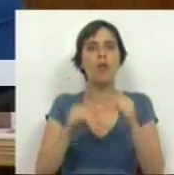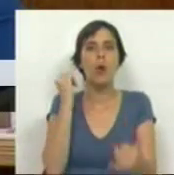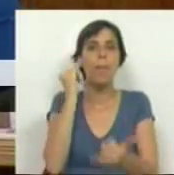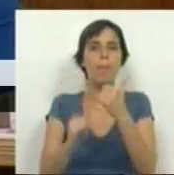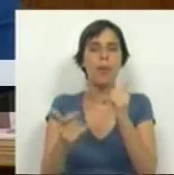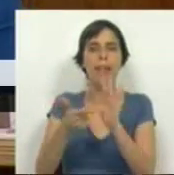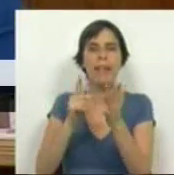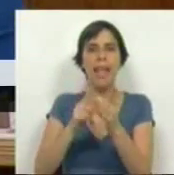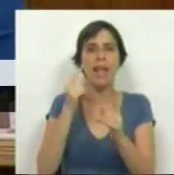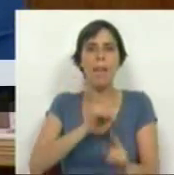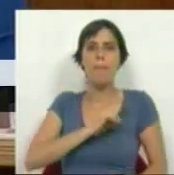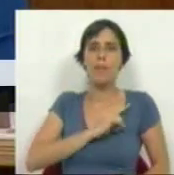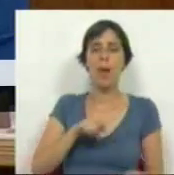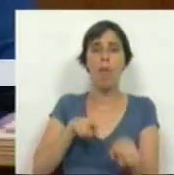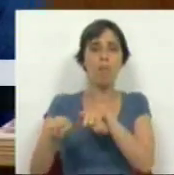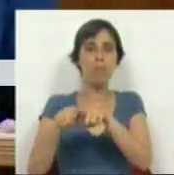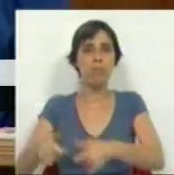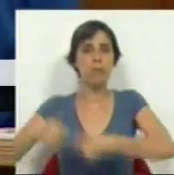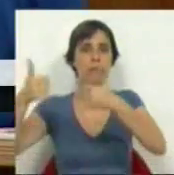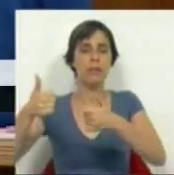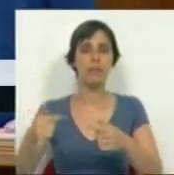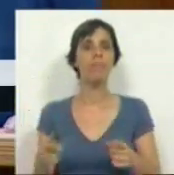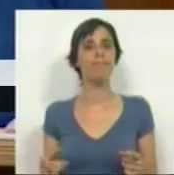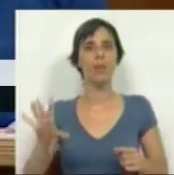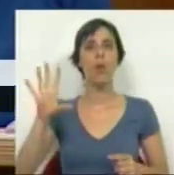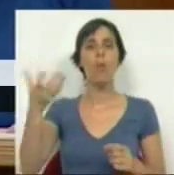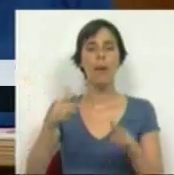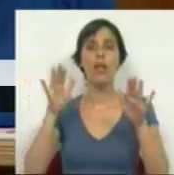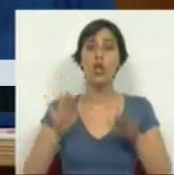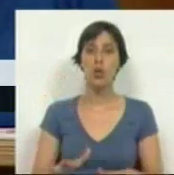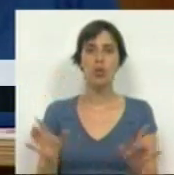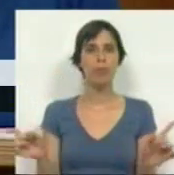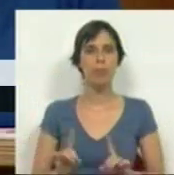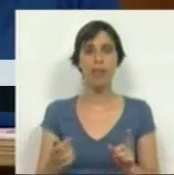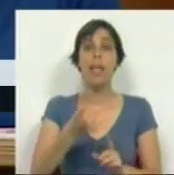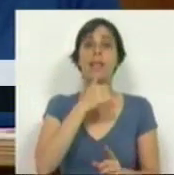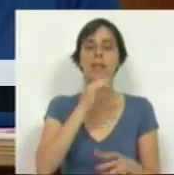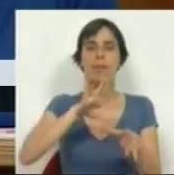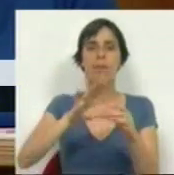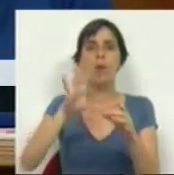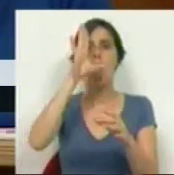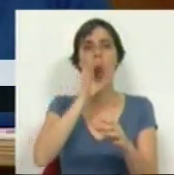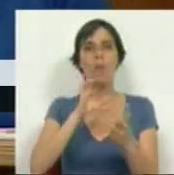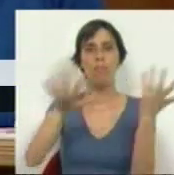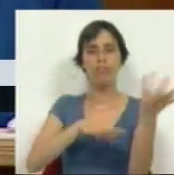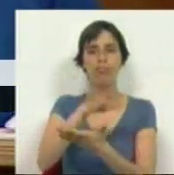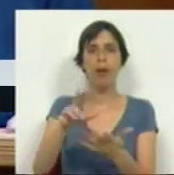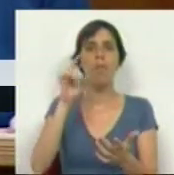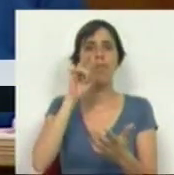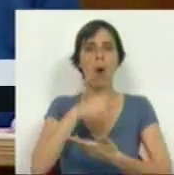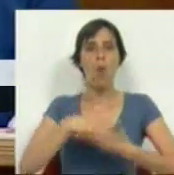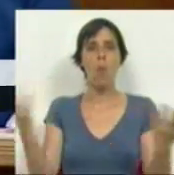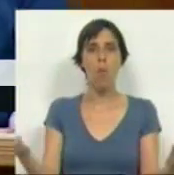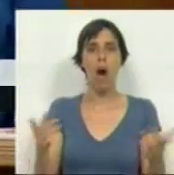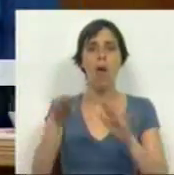perigoso de taticismos pessoais e partidários que deixarão o país suspenso e determinarão um governo de pântano, sem